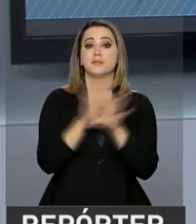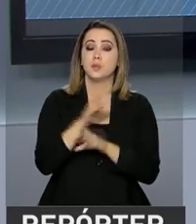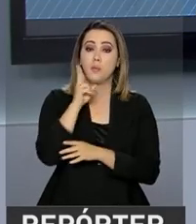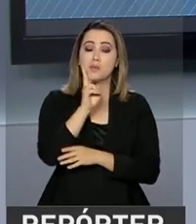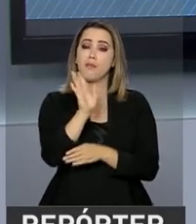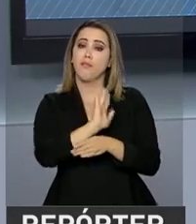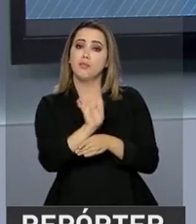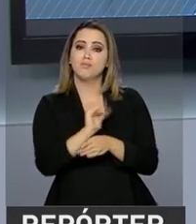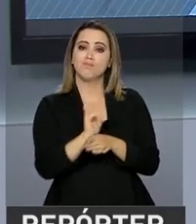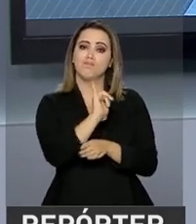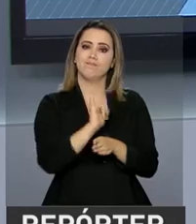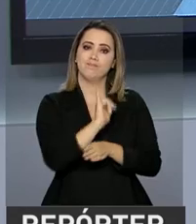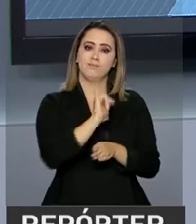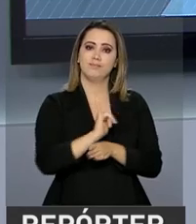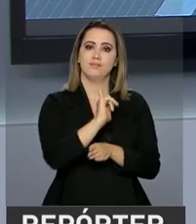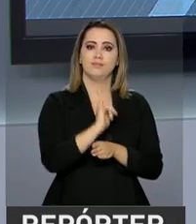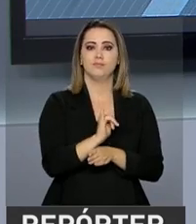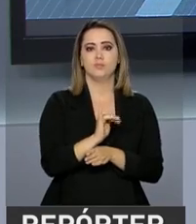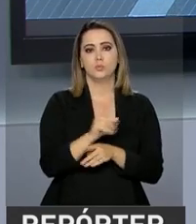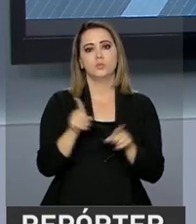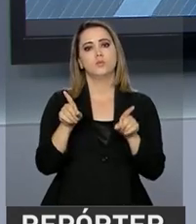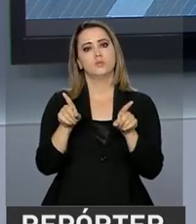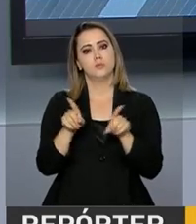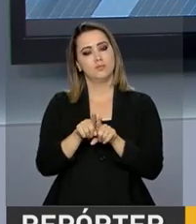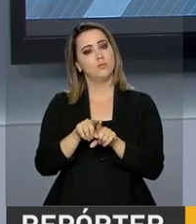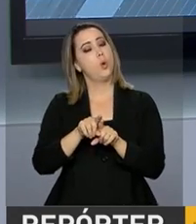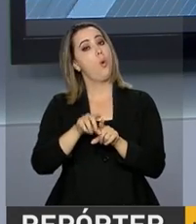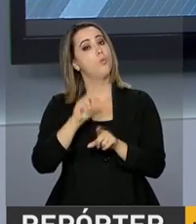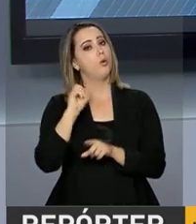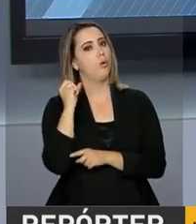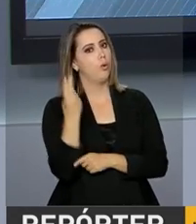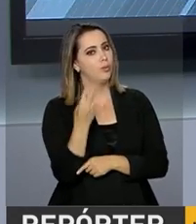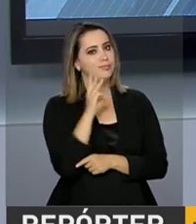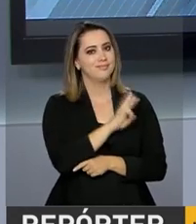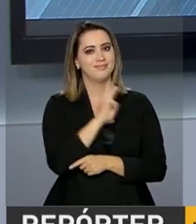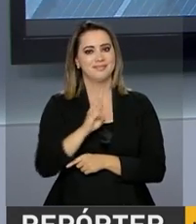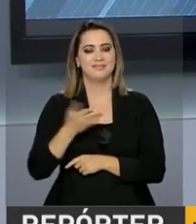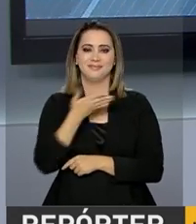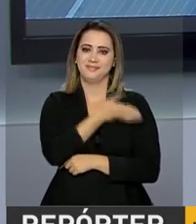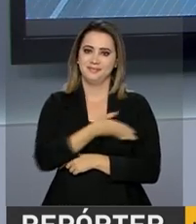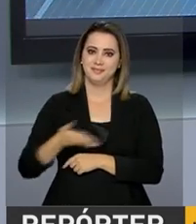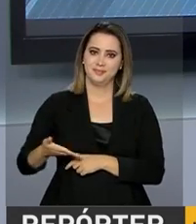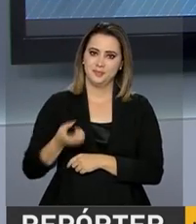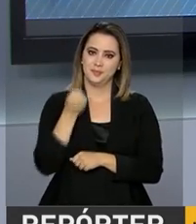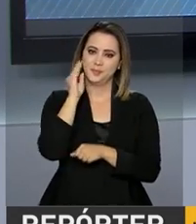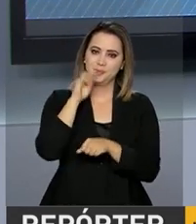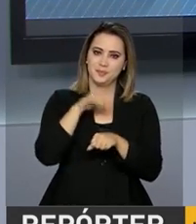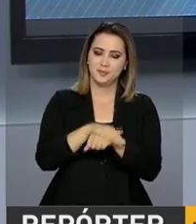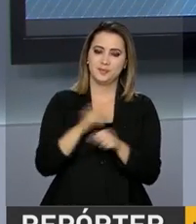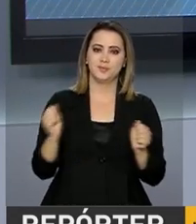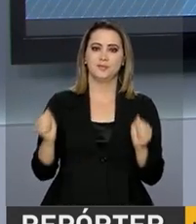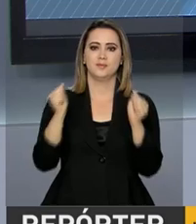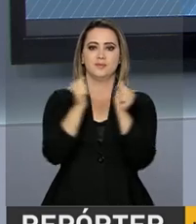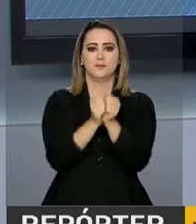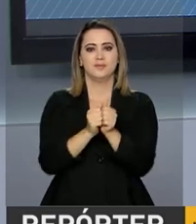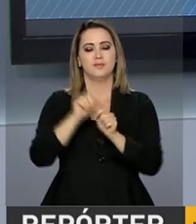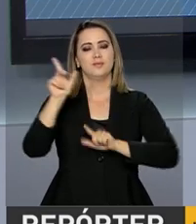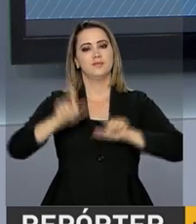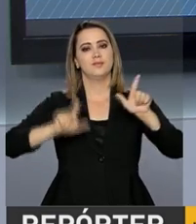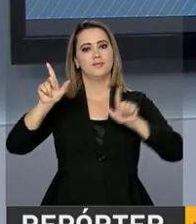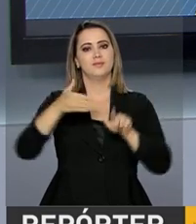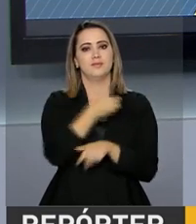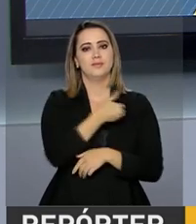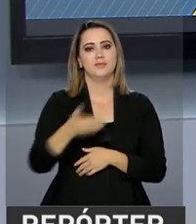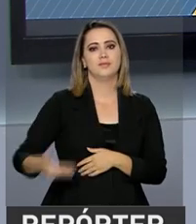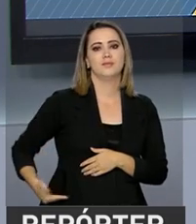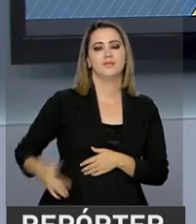encontra as reportagens completas em nosso canal no YouTube ou na página da NBR na internet uma boa noite para você e continue com